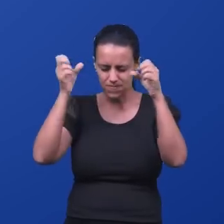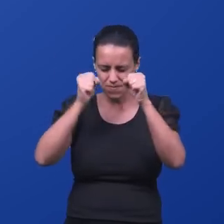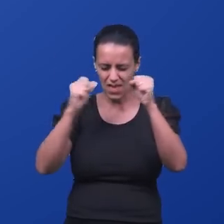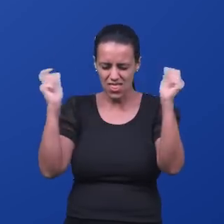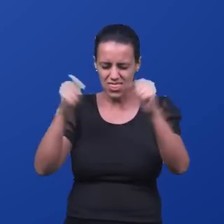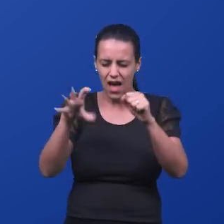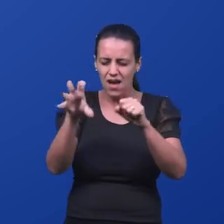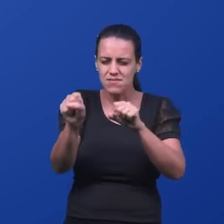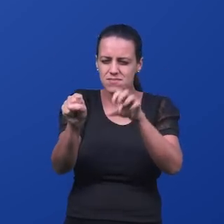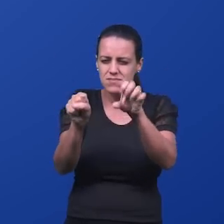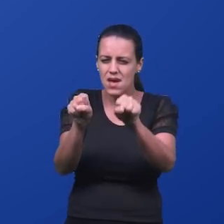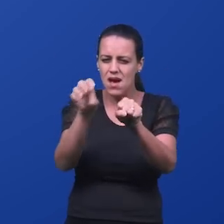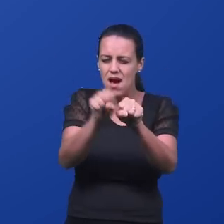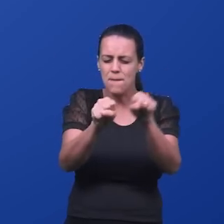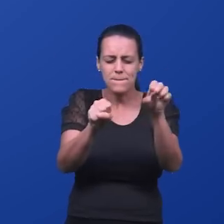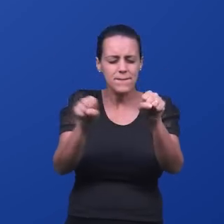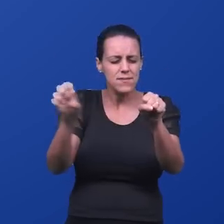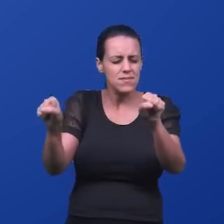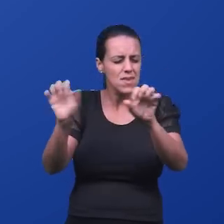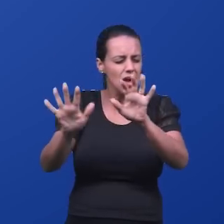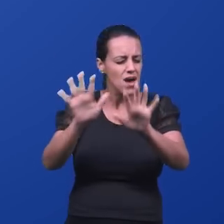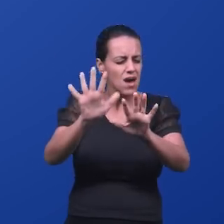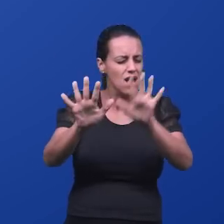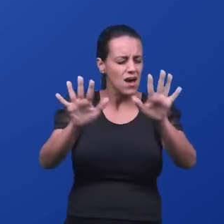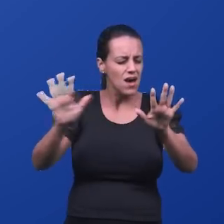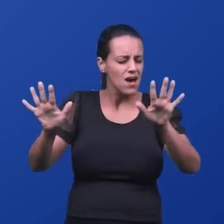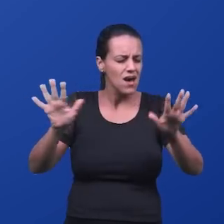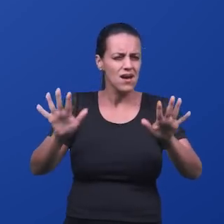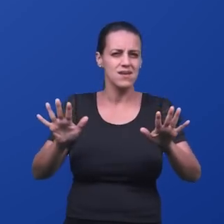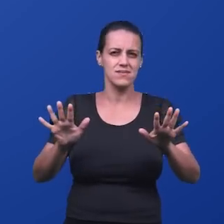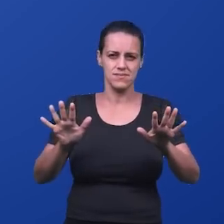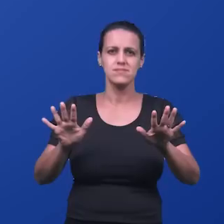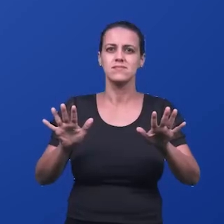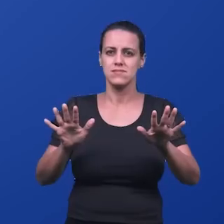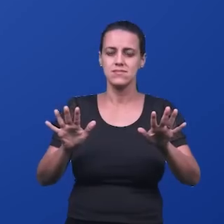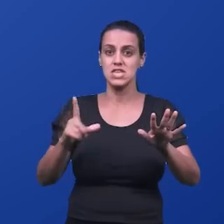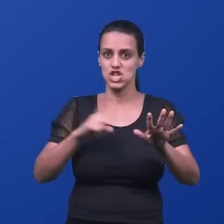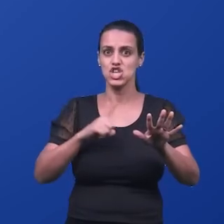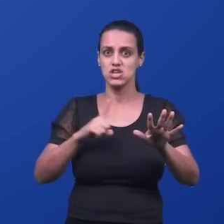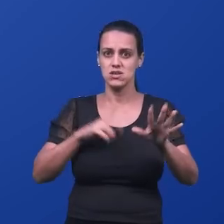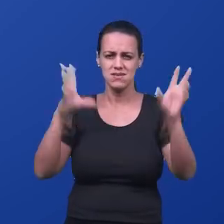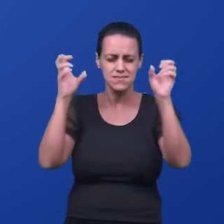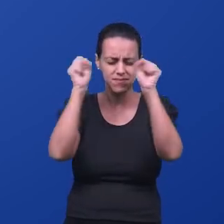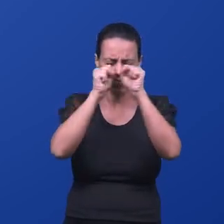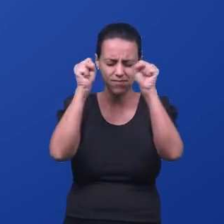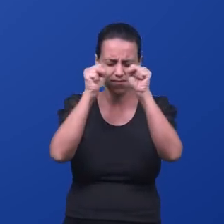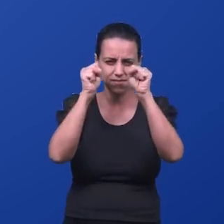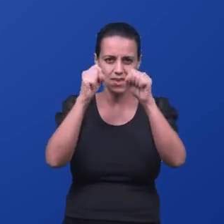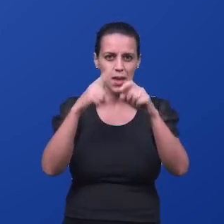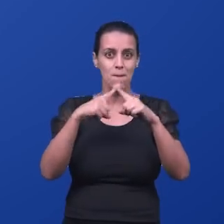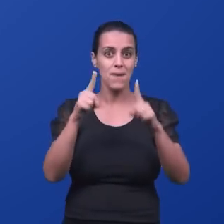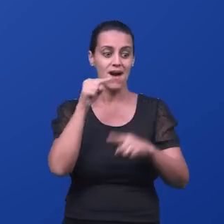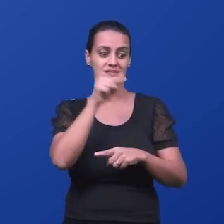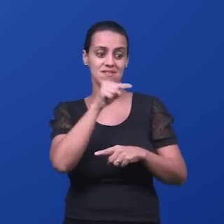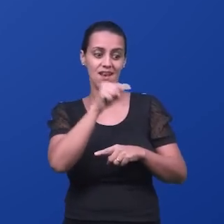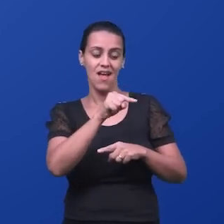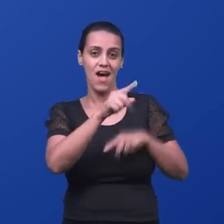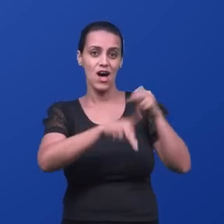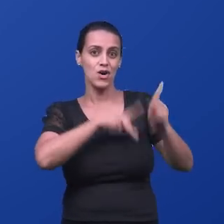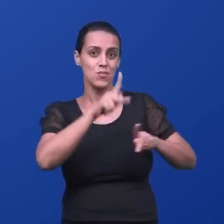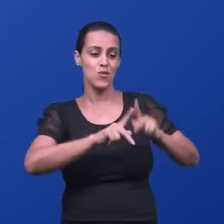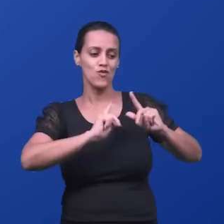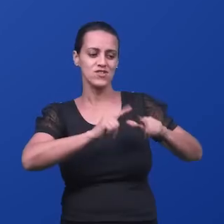serem apalpadas. Mas enquanto havia trevas em todo o Egito, na casa dos filhos